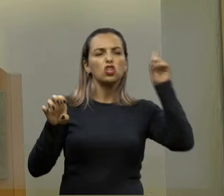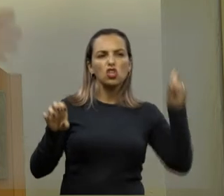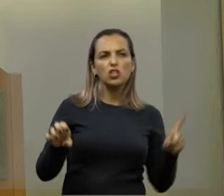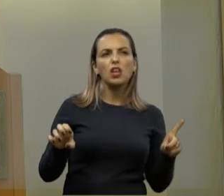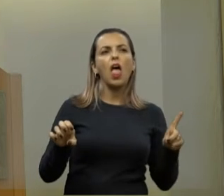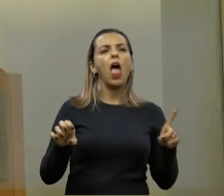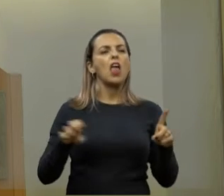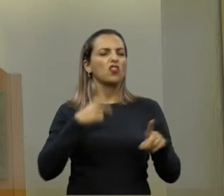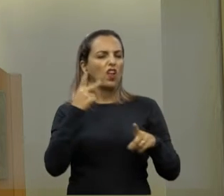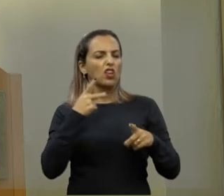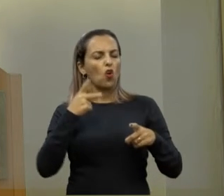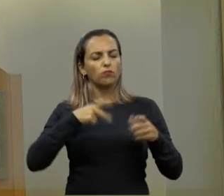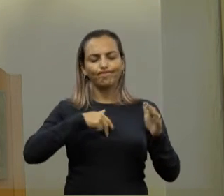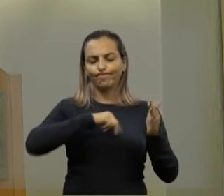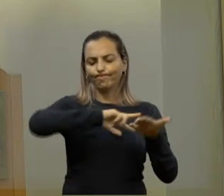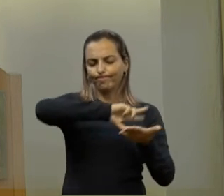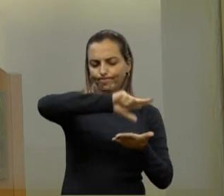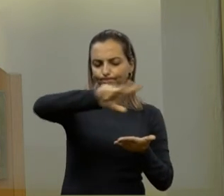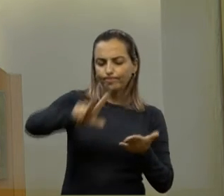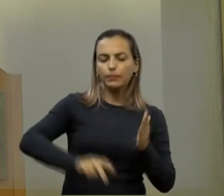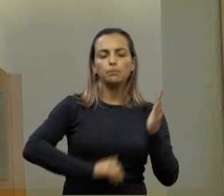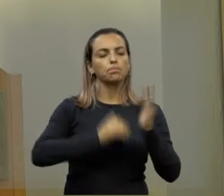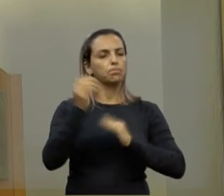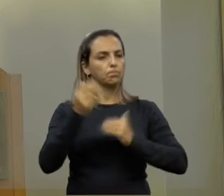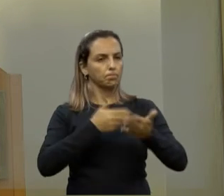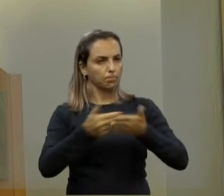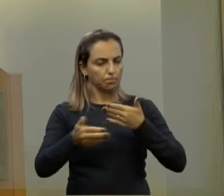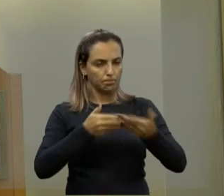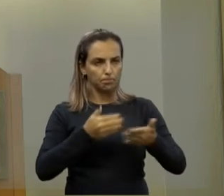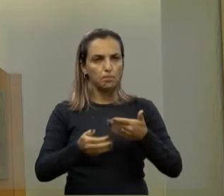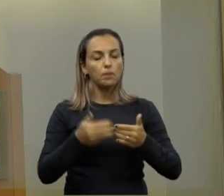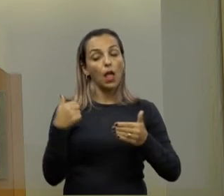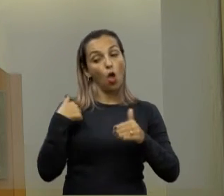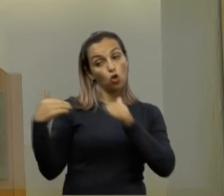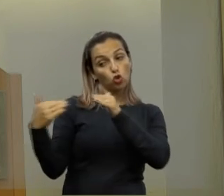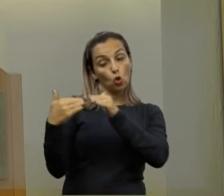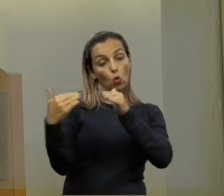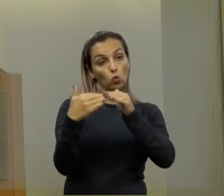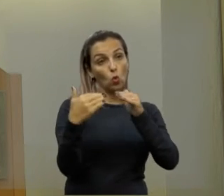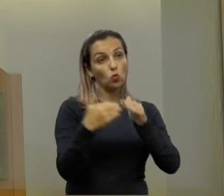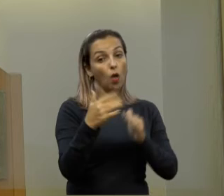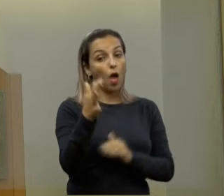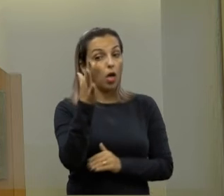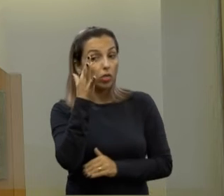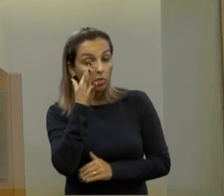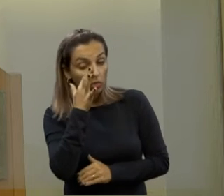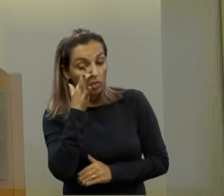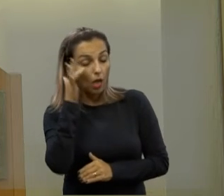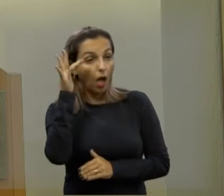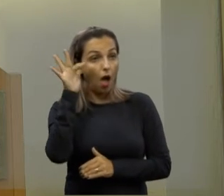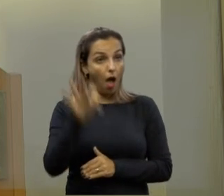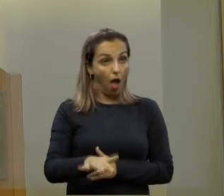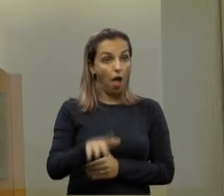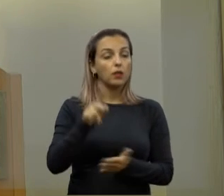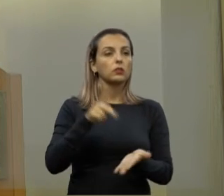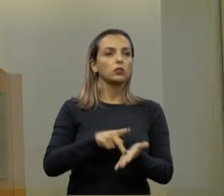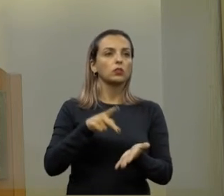meio de cima de baixo eu concordo com tudo que elas colocaram aqui e acha sua indignação direção